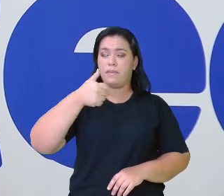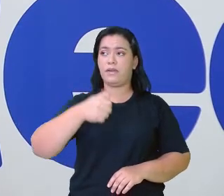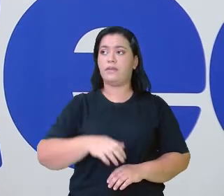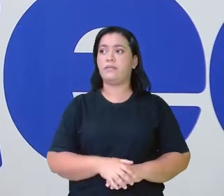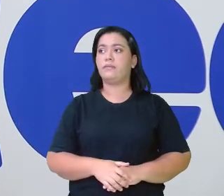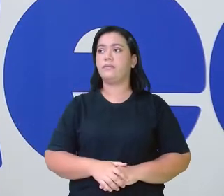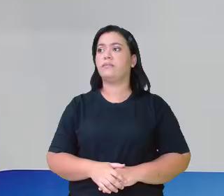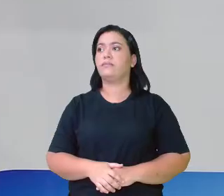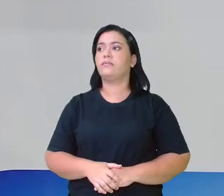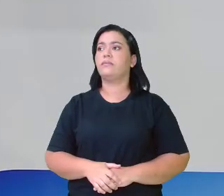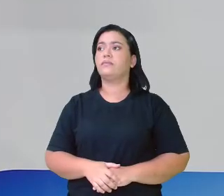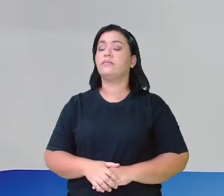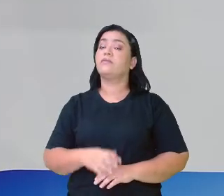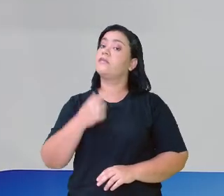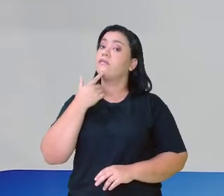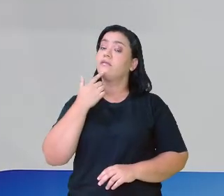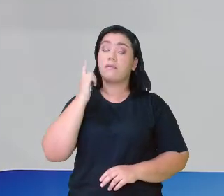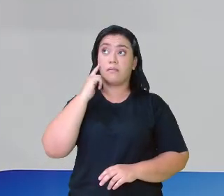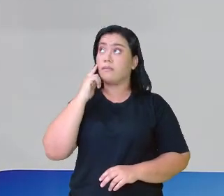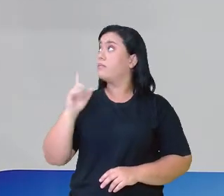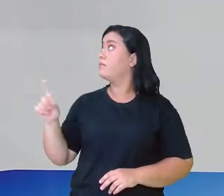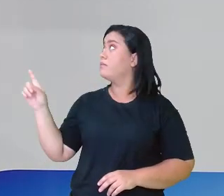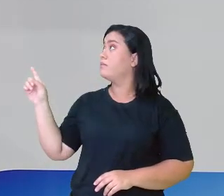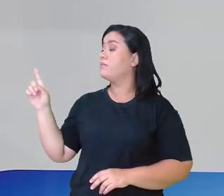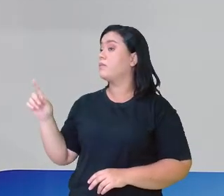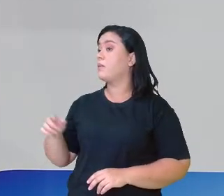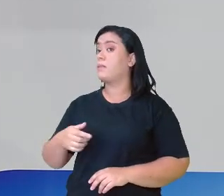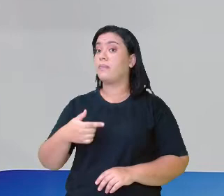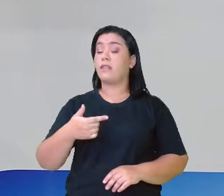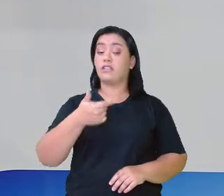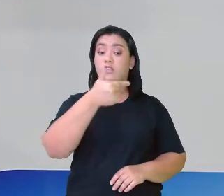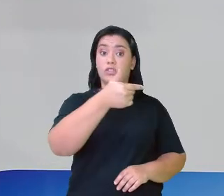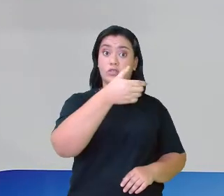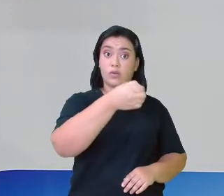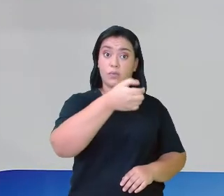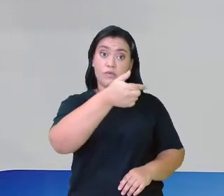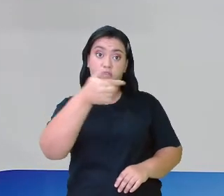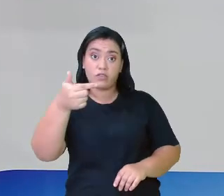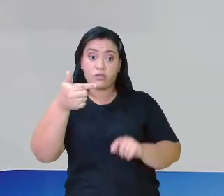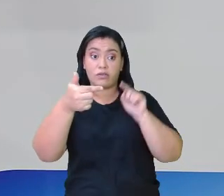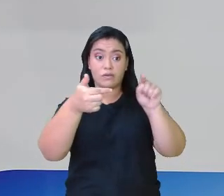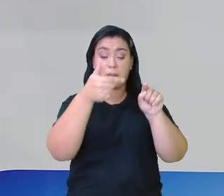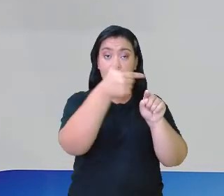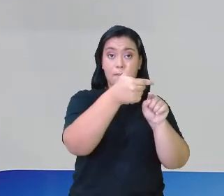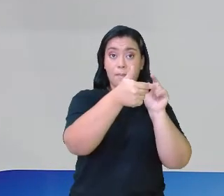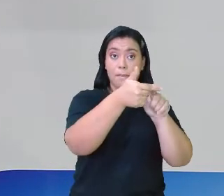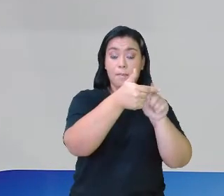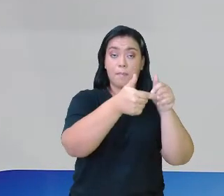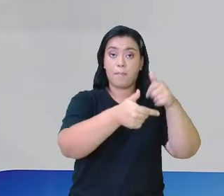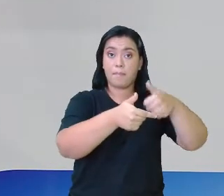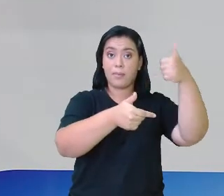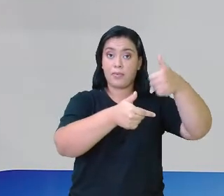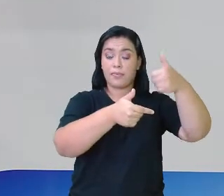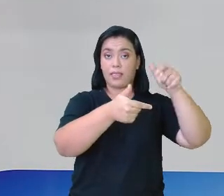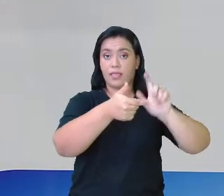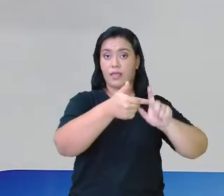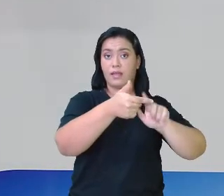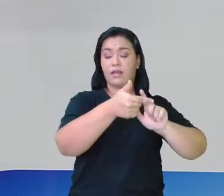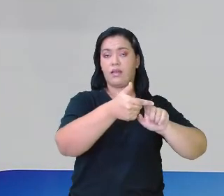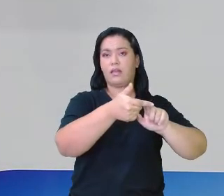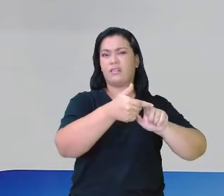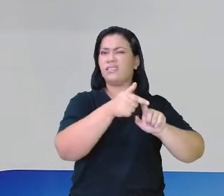ordem, esse, eu tô aqui nesse primeiro 2 aqui, ó, Ana. Esse aqui, ó, do início. 2, o 2 que vem antes do